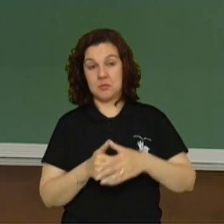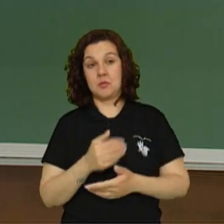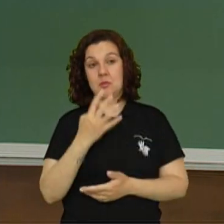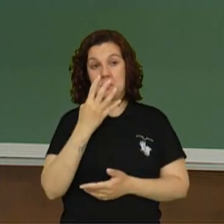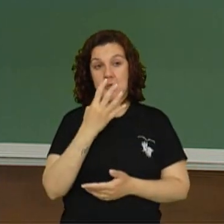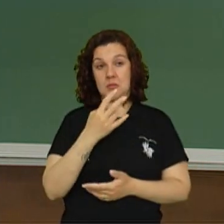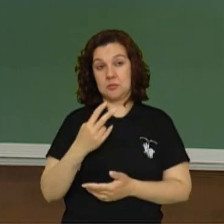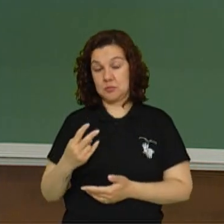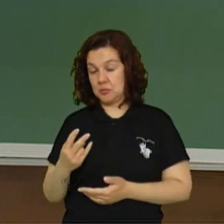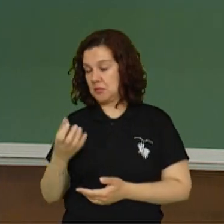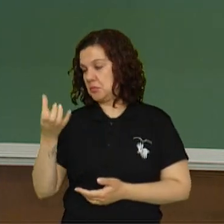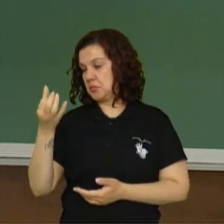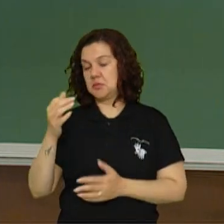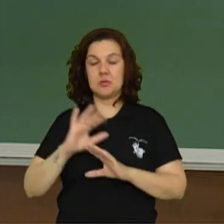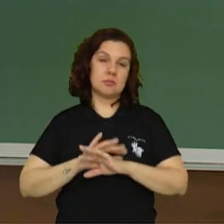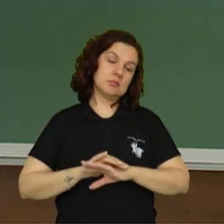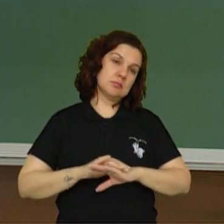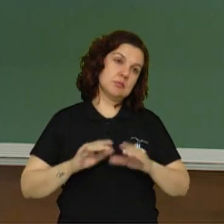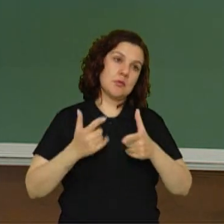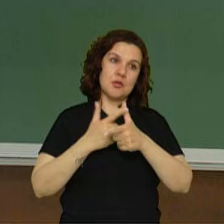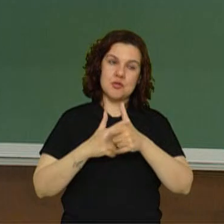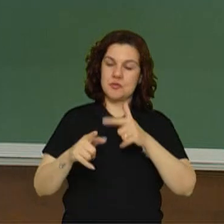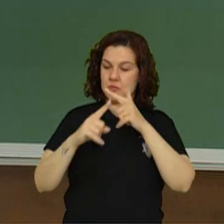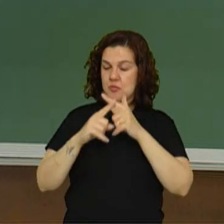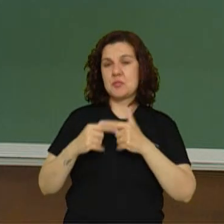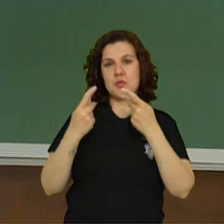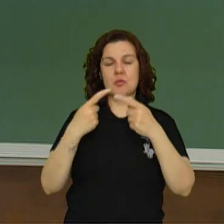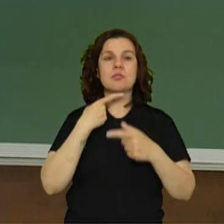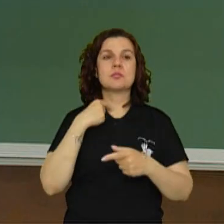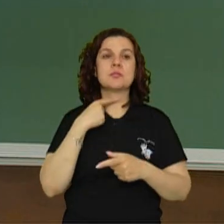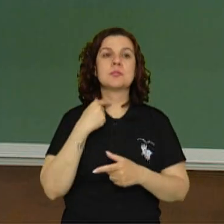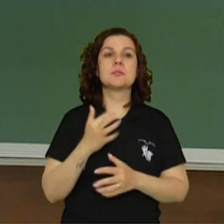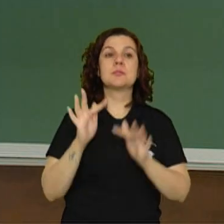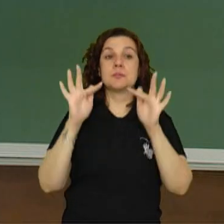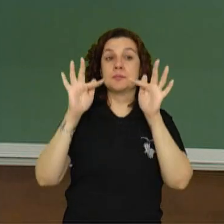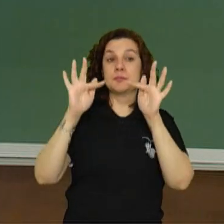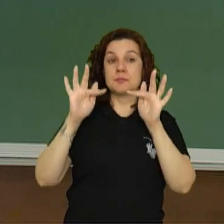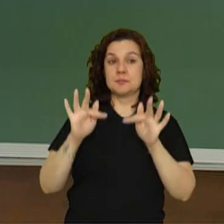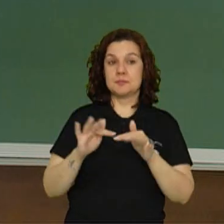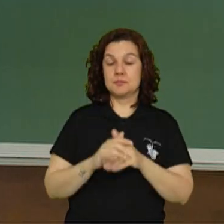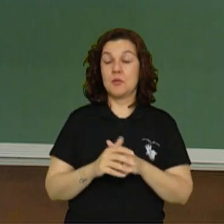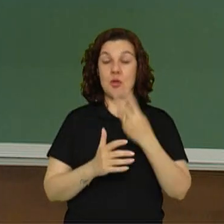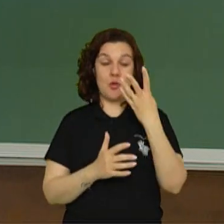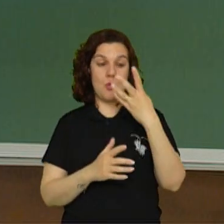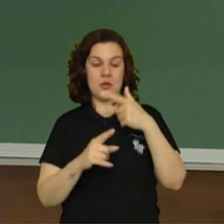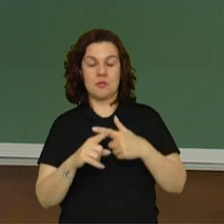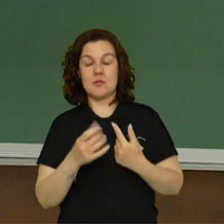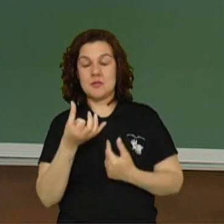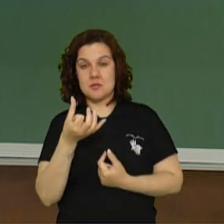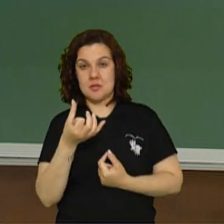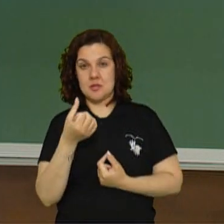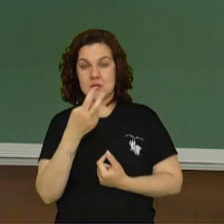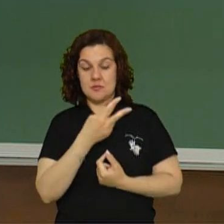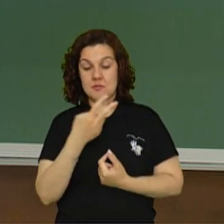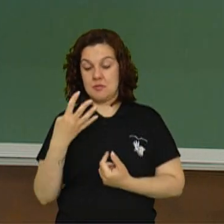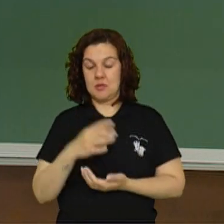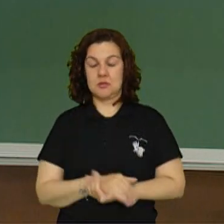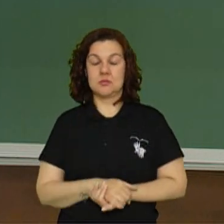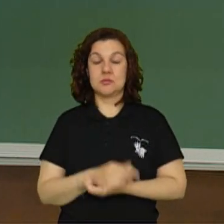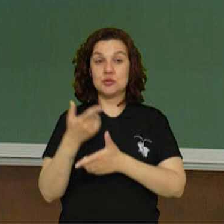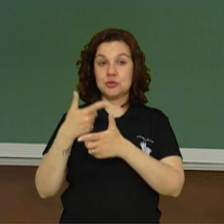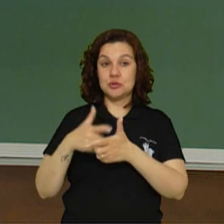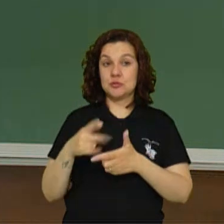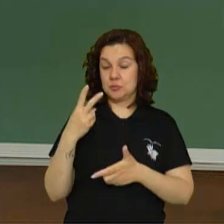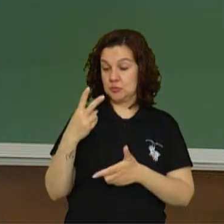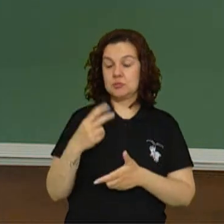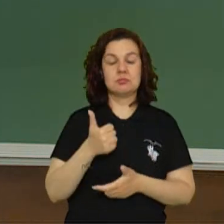4 ou o 6 como 2, ou divide ou multiplica antes, como você quiser. 4 vezes 6, 24, divididos